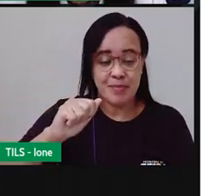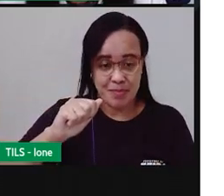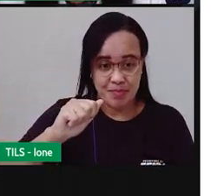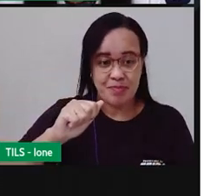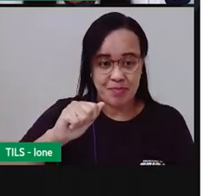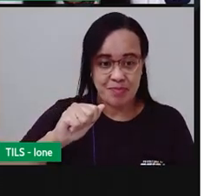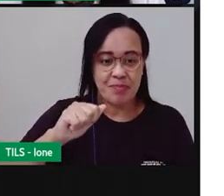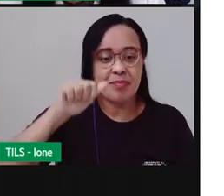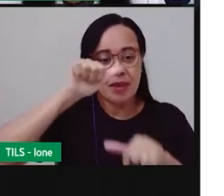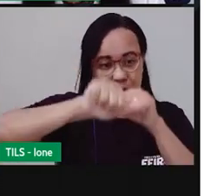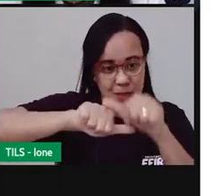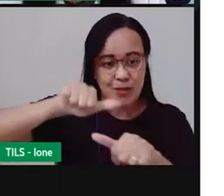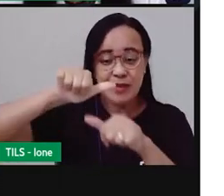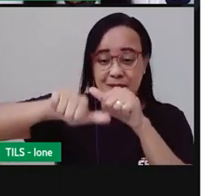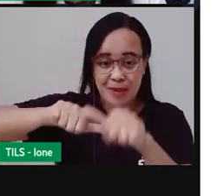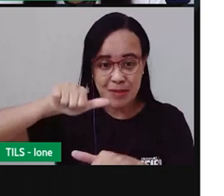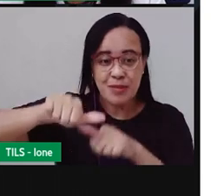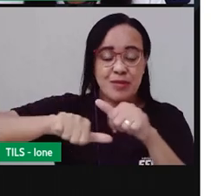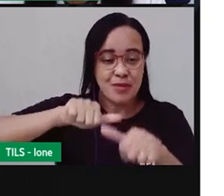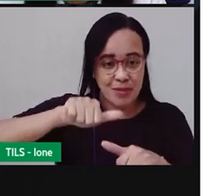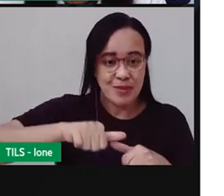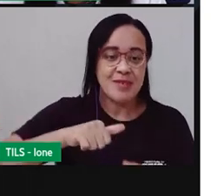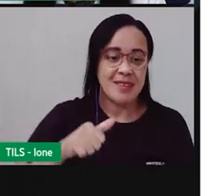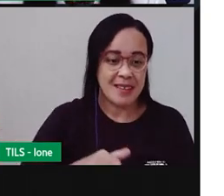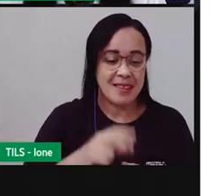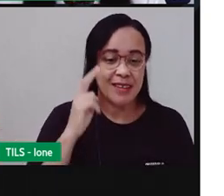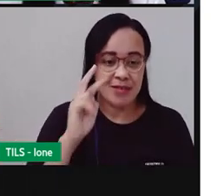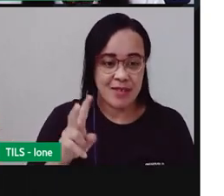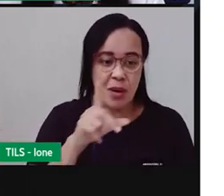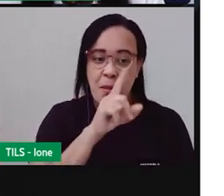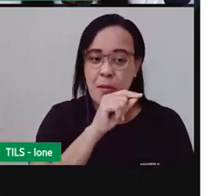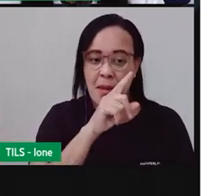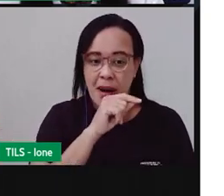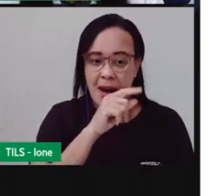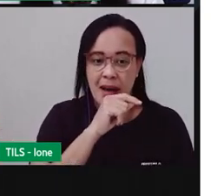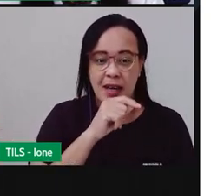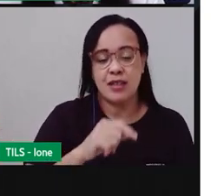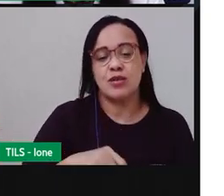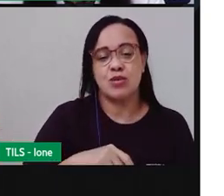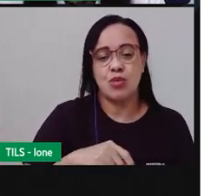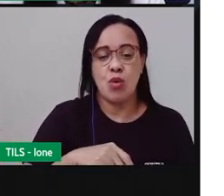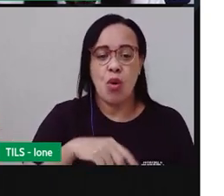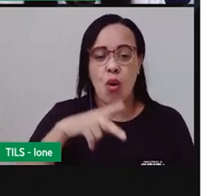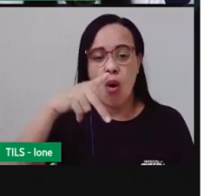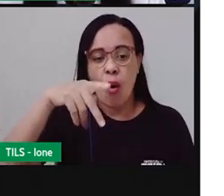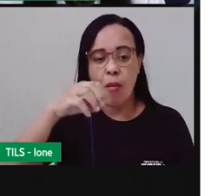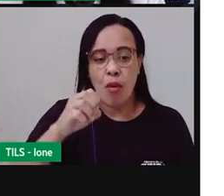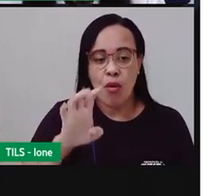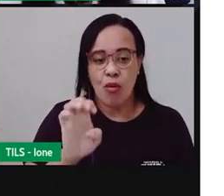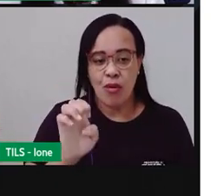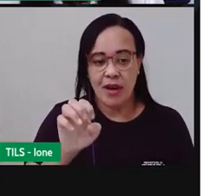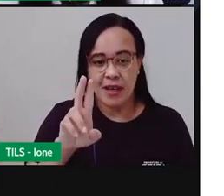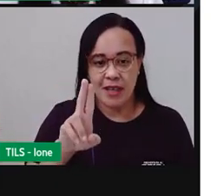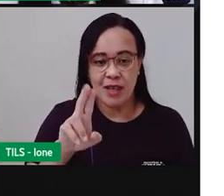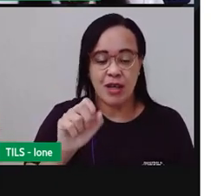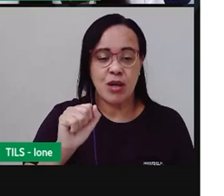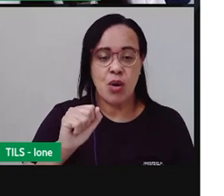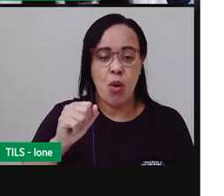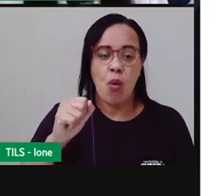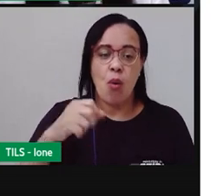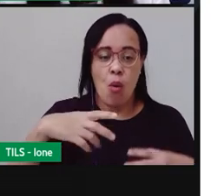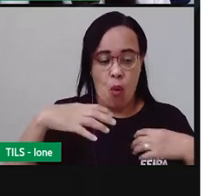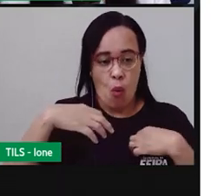roeu Oi roupa poupa Rei virou